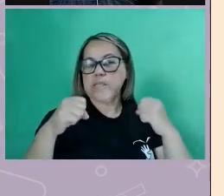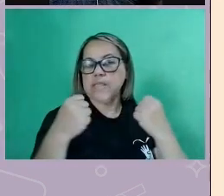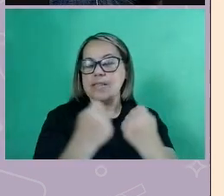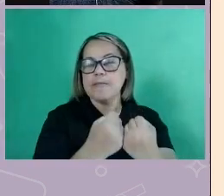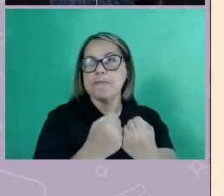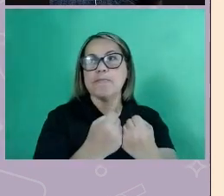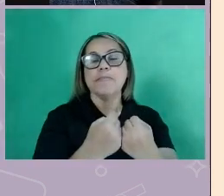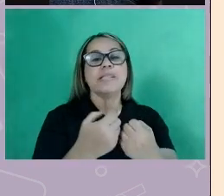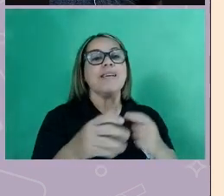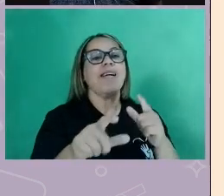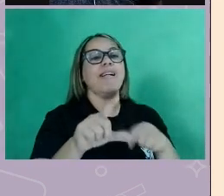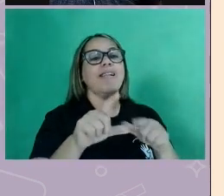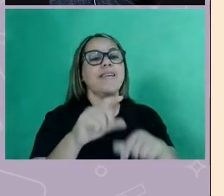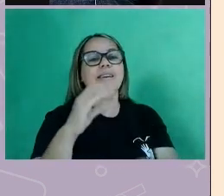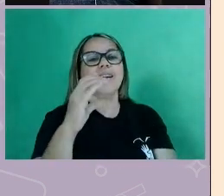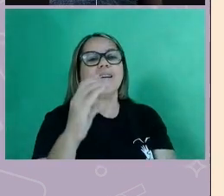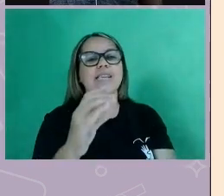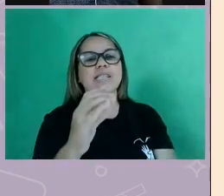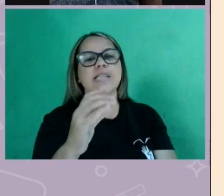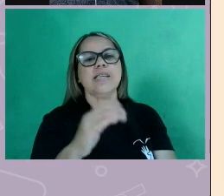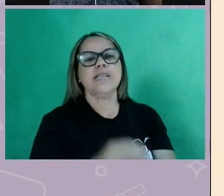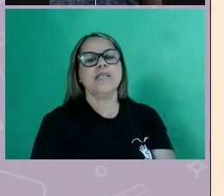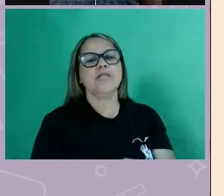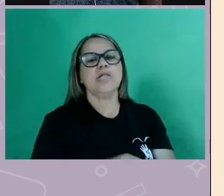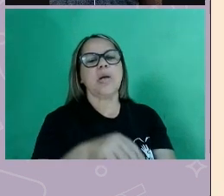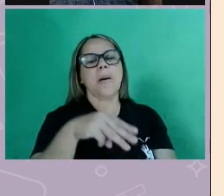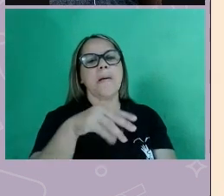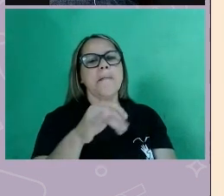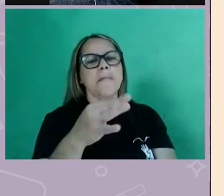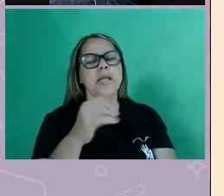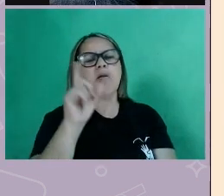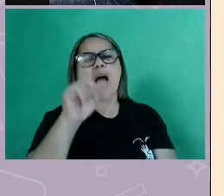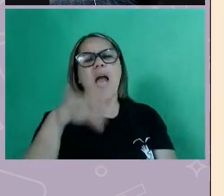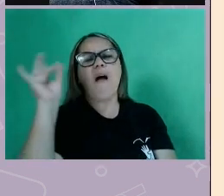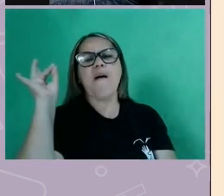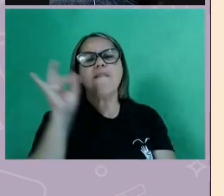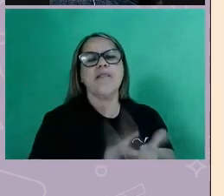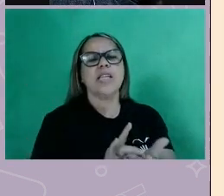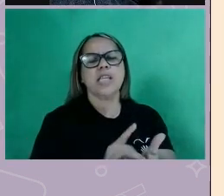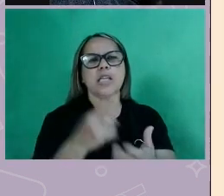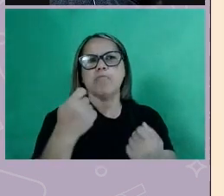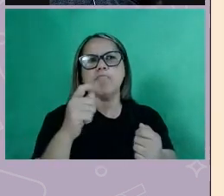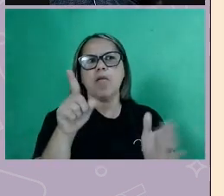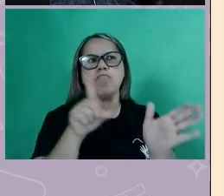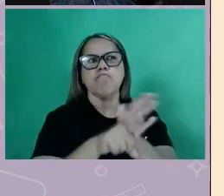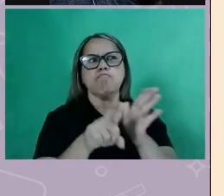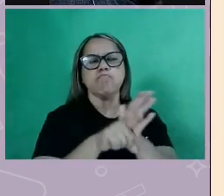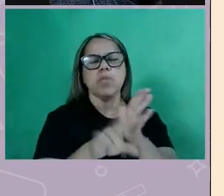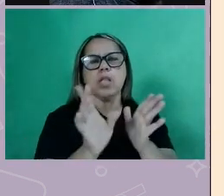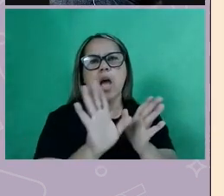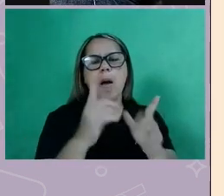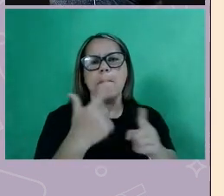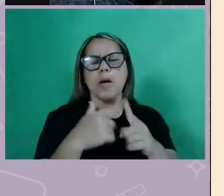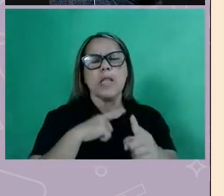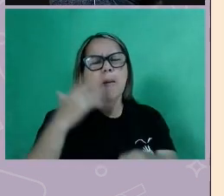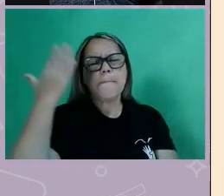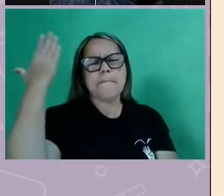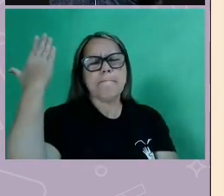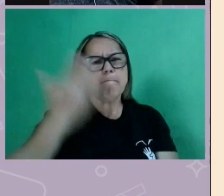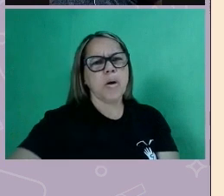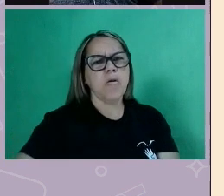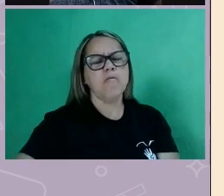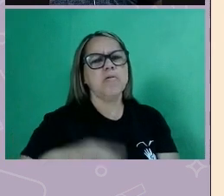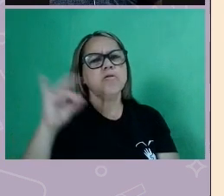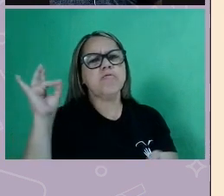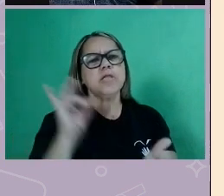letra C o mito é uma verdade inquestionável pois existem provas materiais